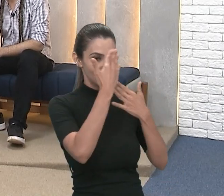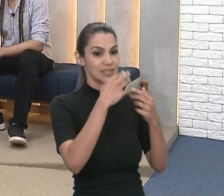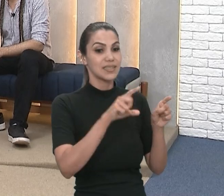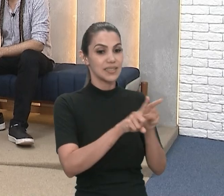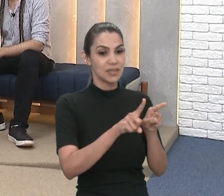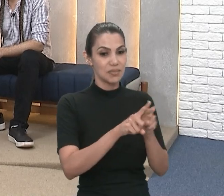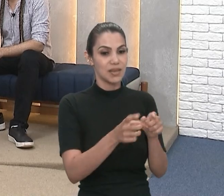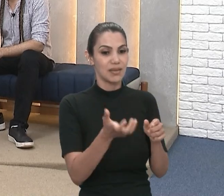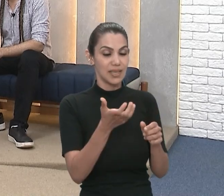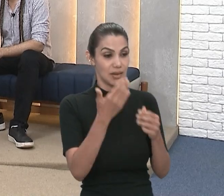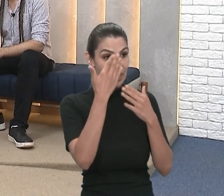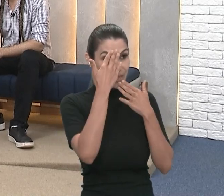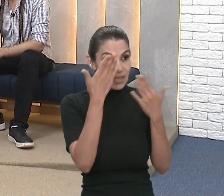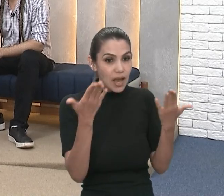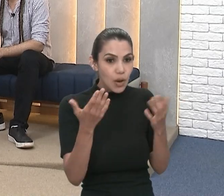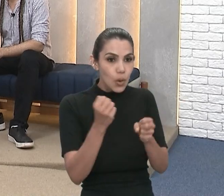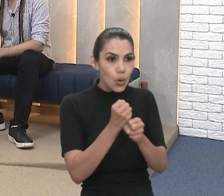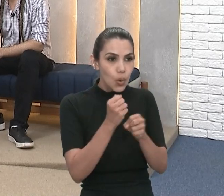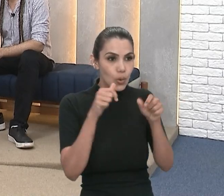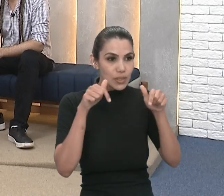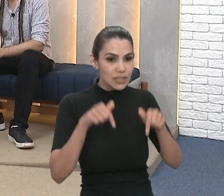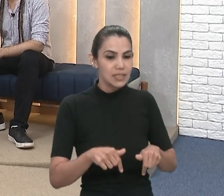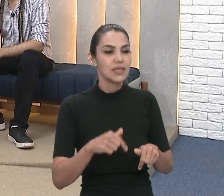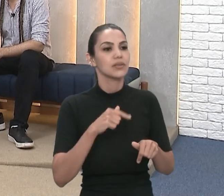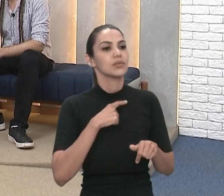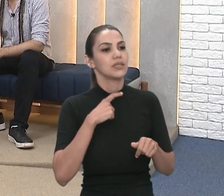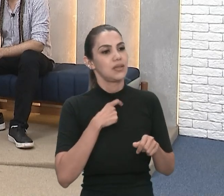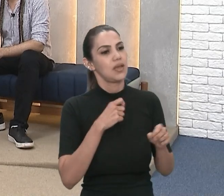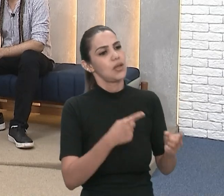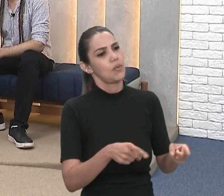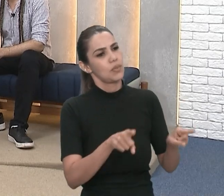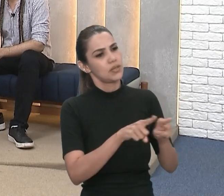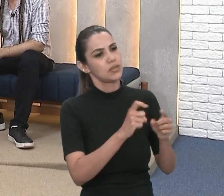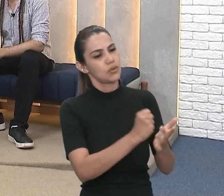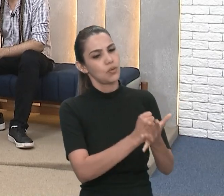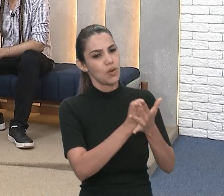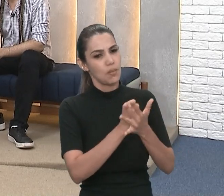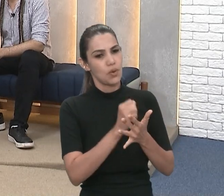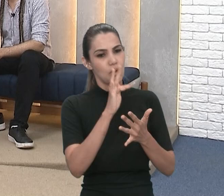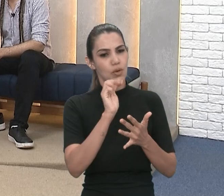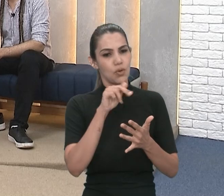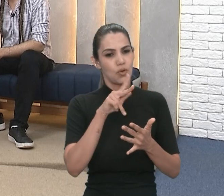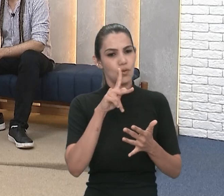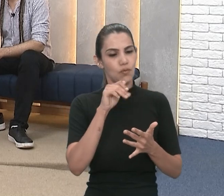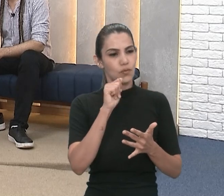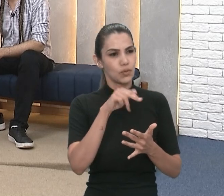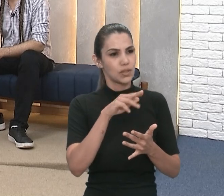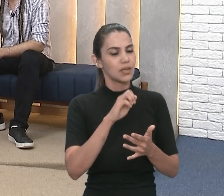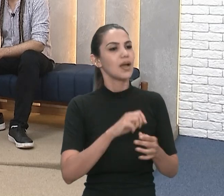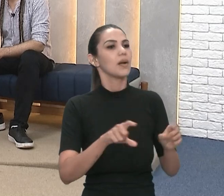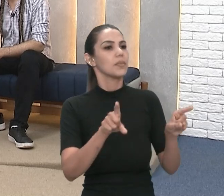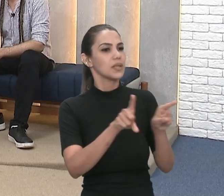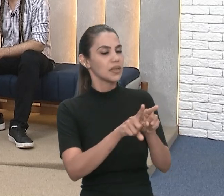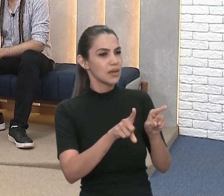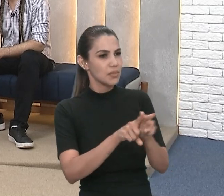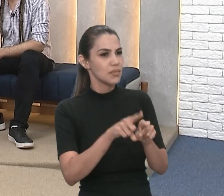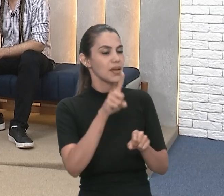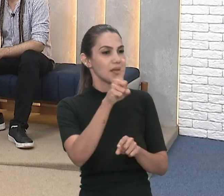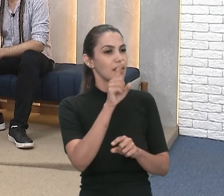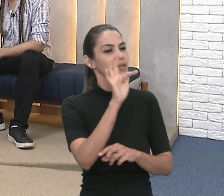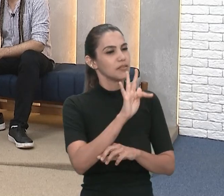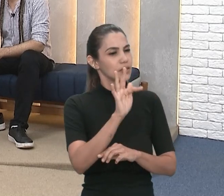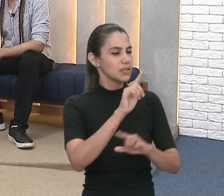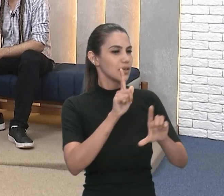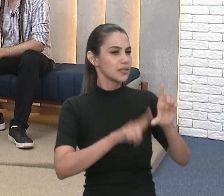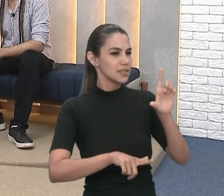também porque esse ano a gente está tendo o apoio da FUNAP, o apoio da Biblioteca Libres, da Faculdade de Letras e